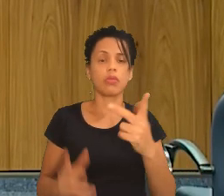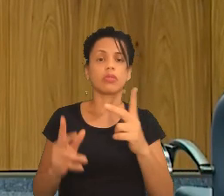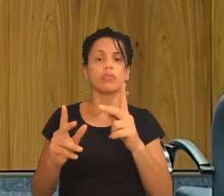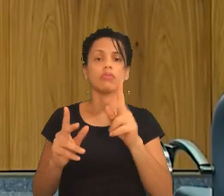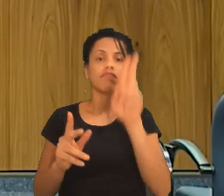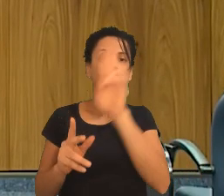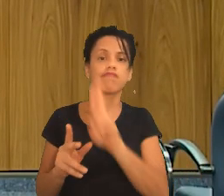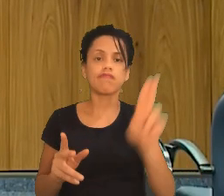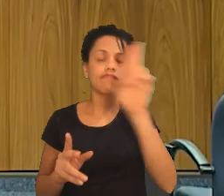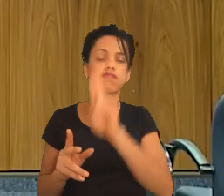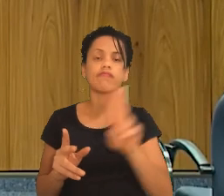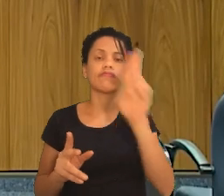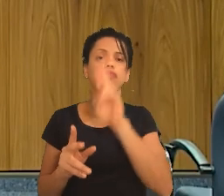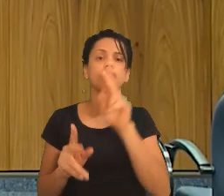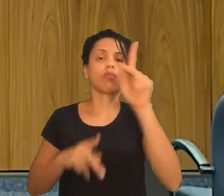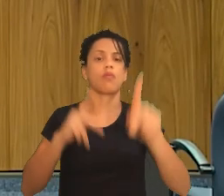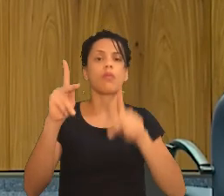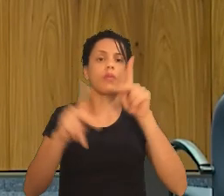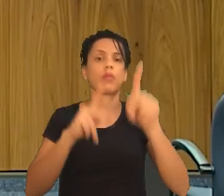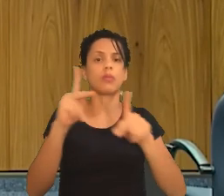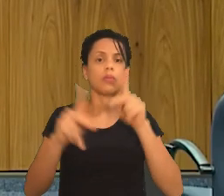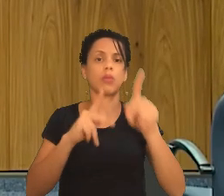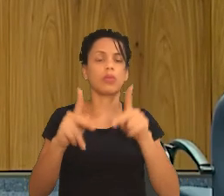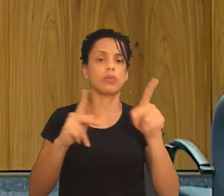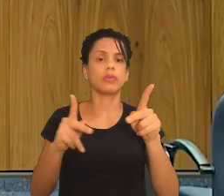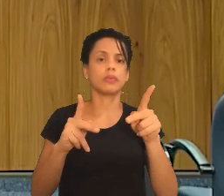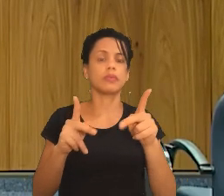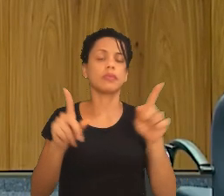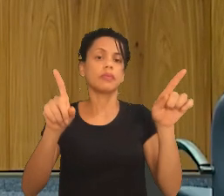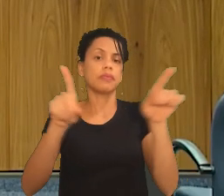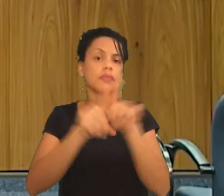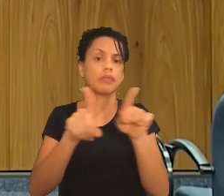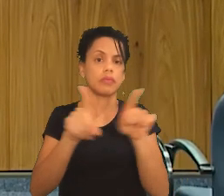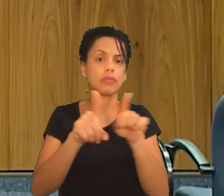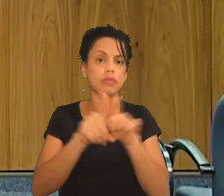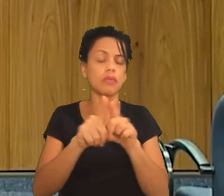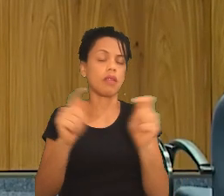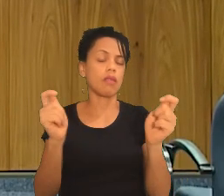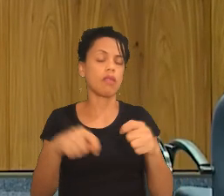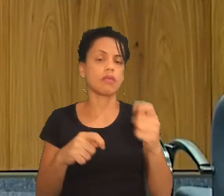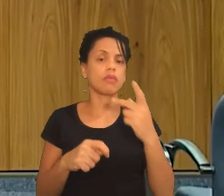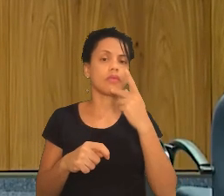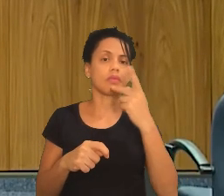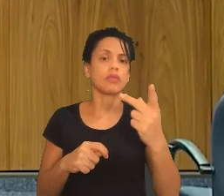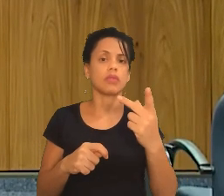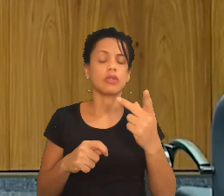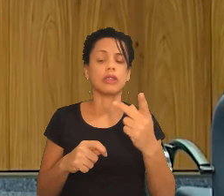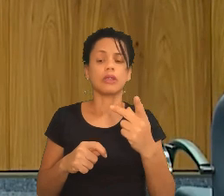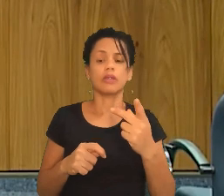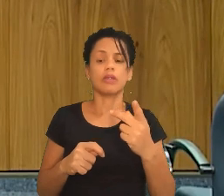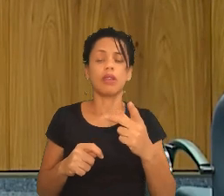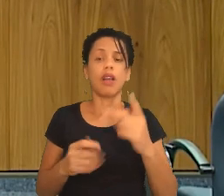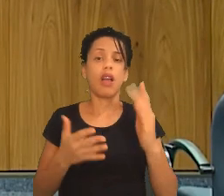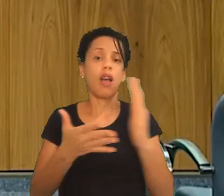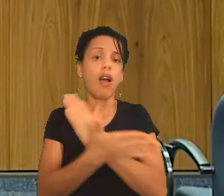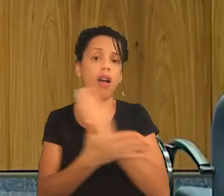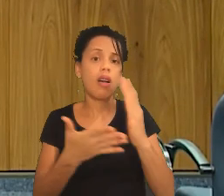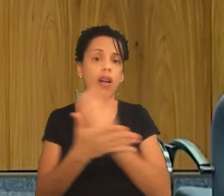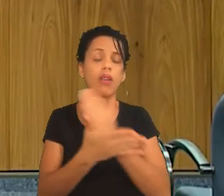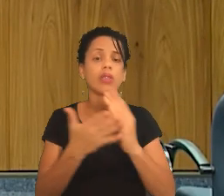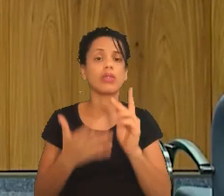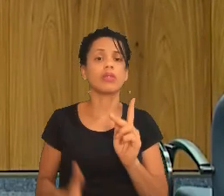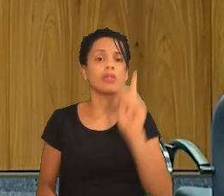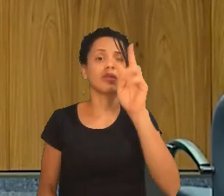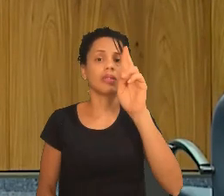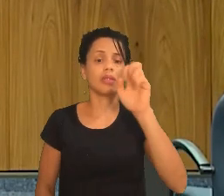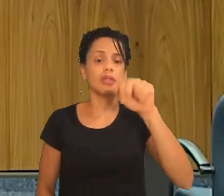dar nome ao presídio, né, então, né, o Douglas deve falar, muitas outras etnias achavam que Krenak não era um outro povo